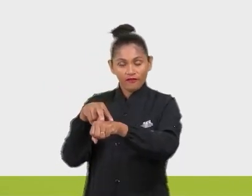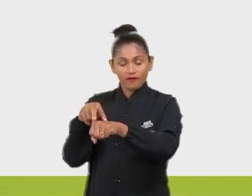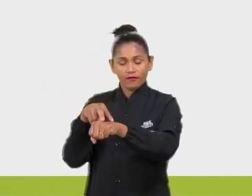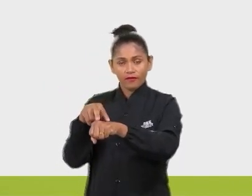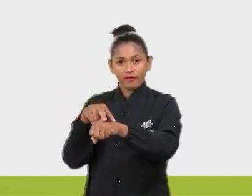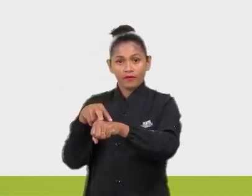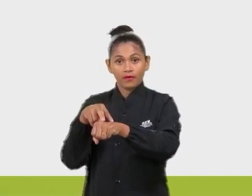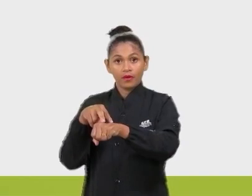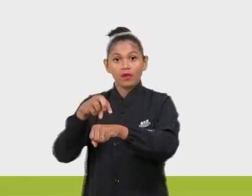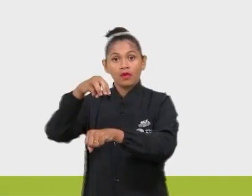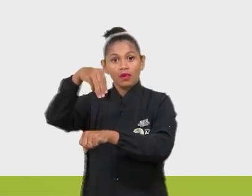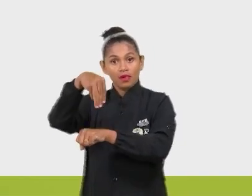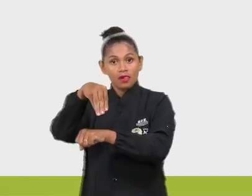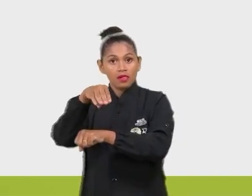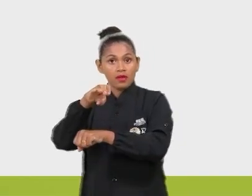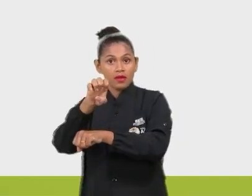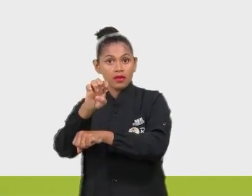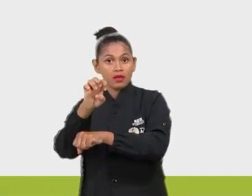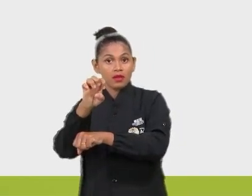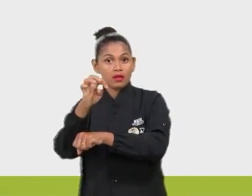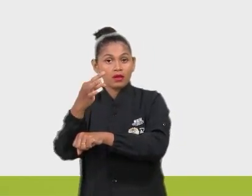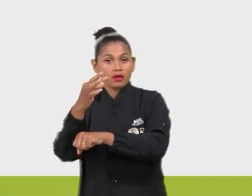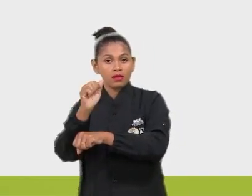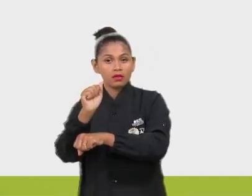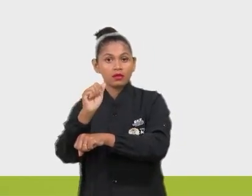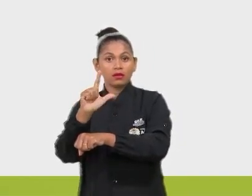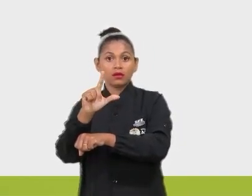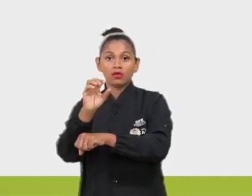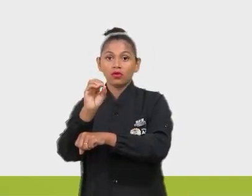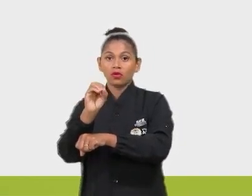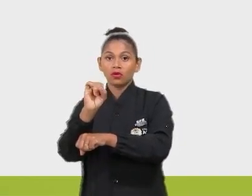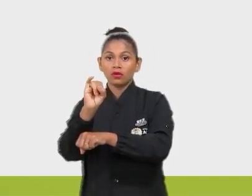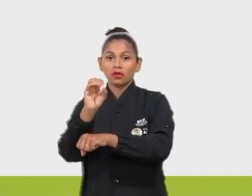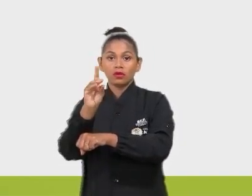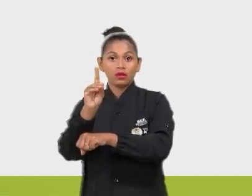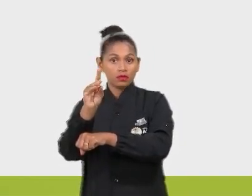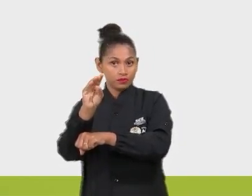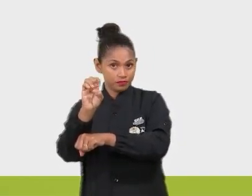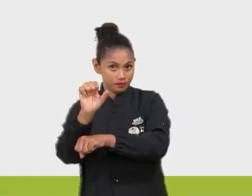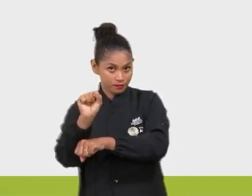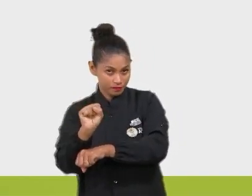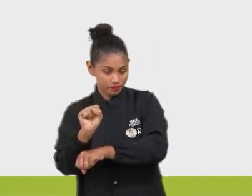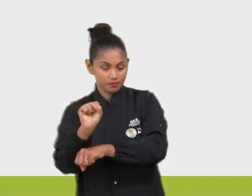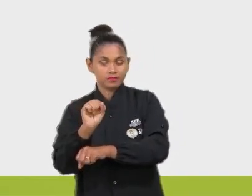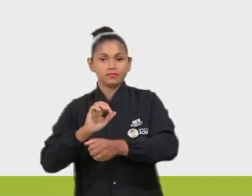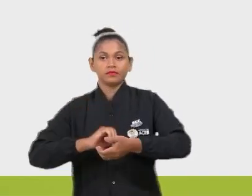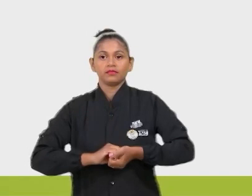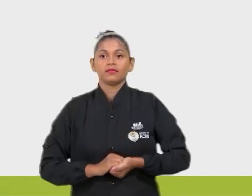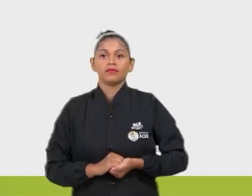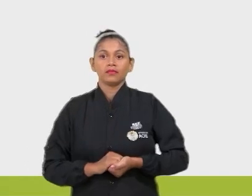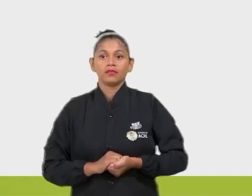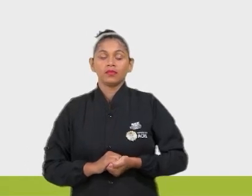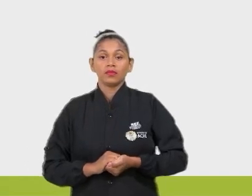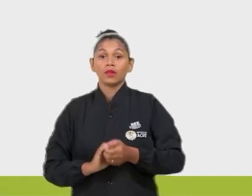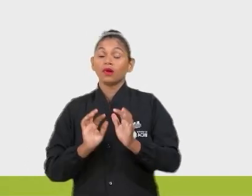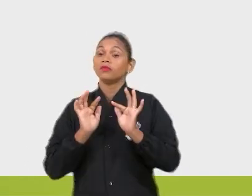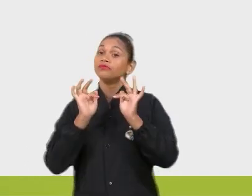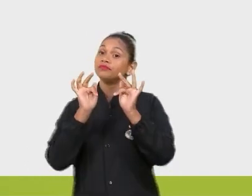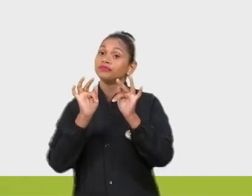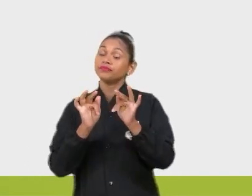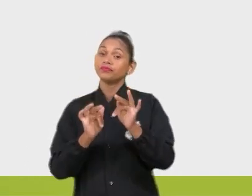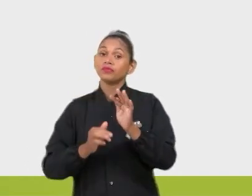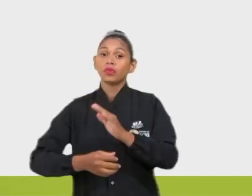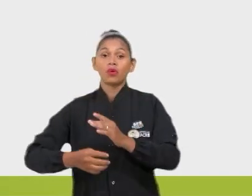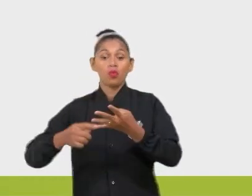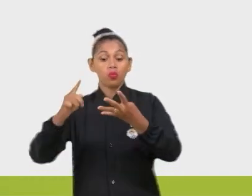de metalóides ou também pode ser chamado de semimetais. E, por fim, o